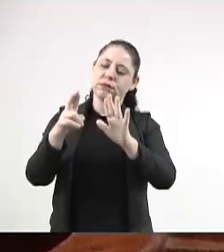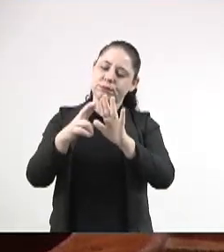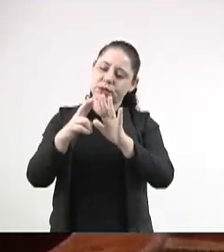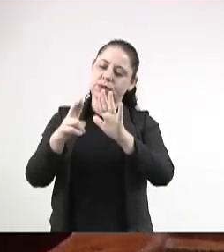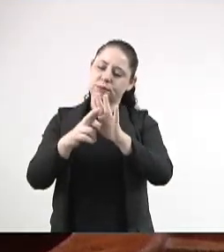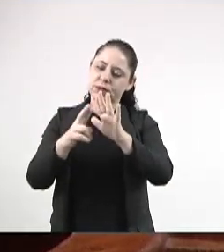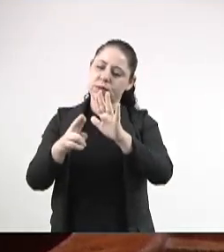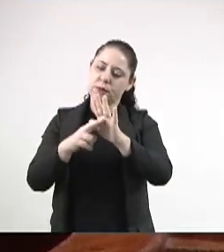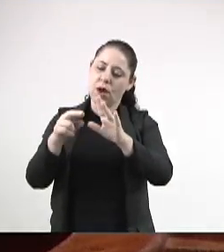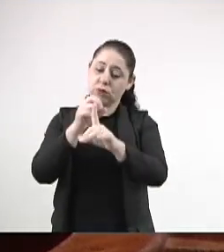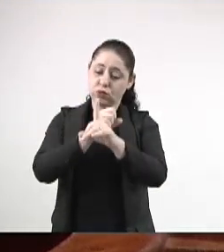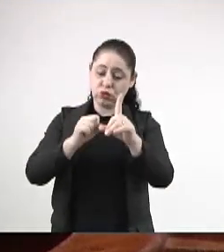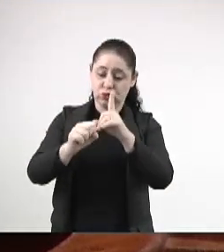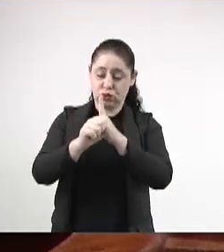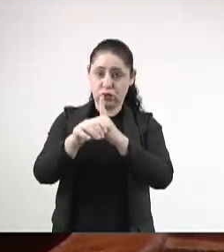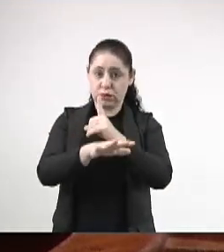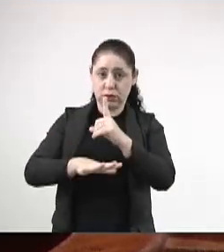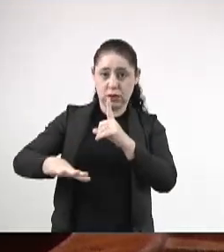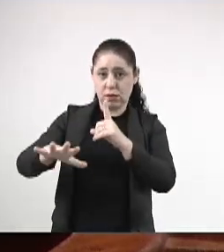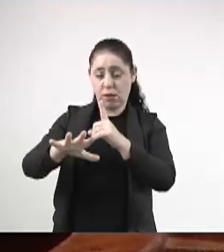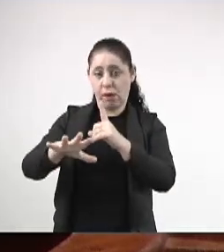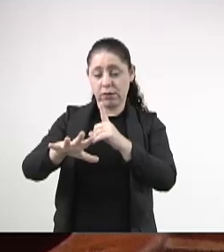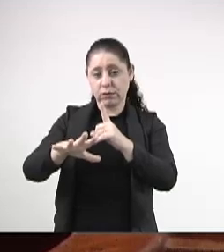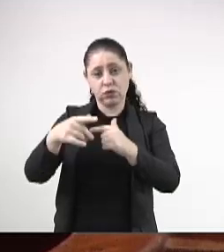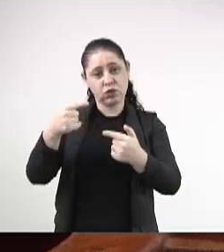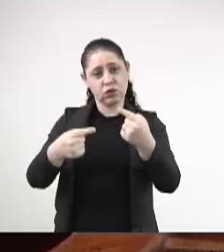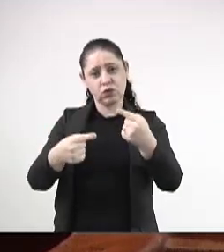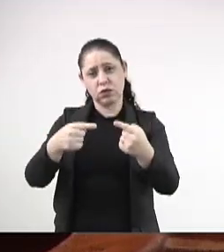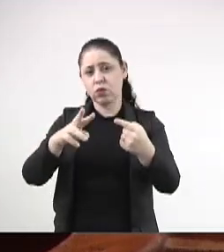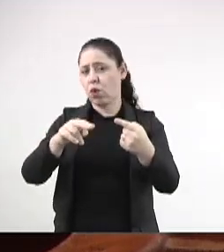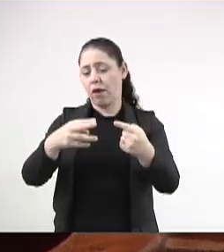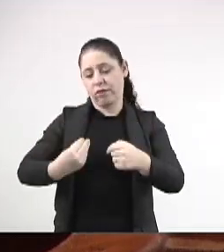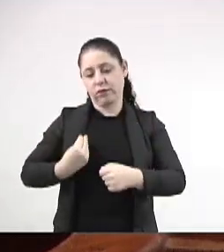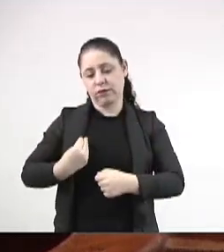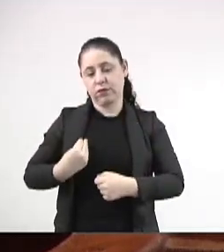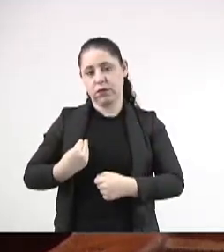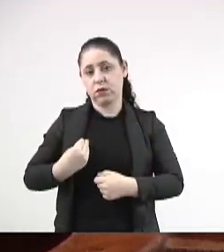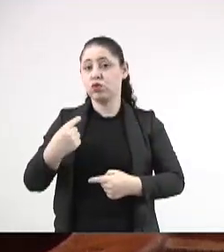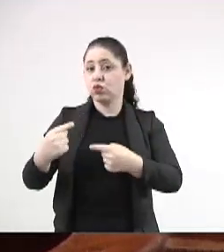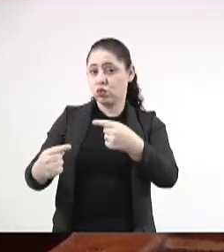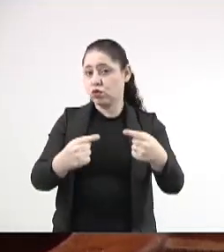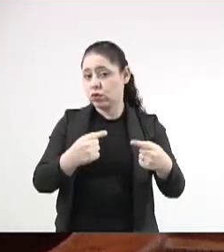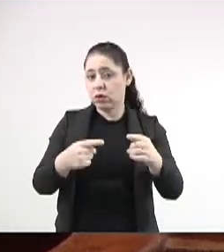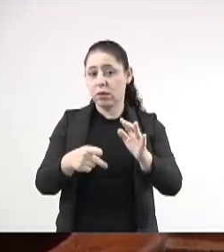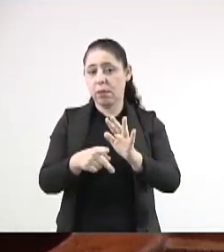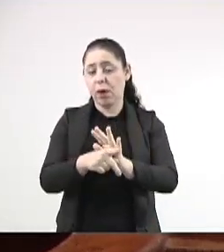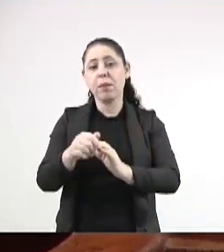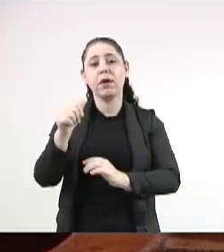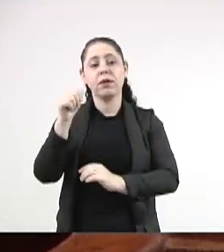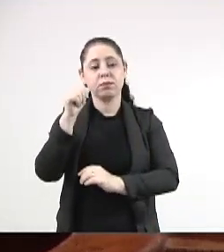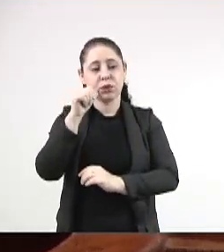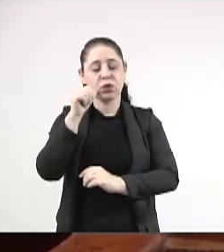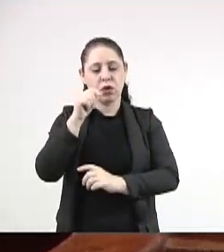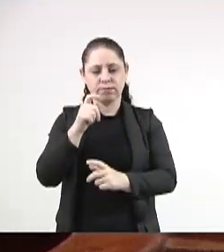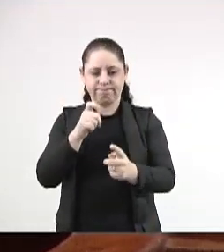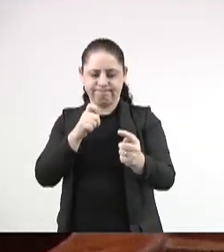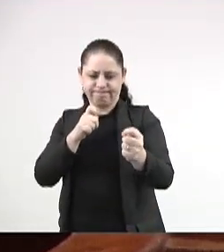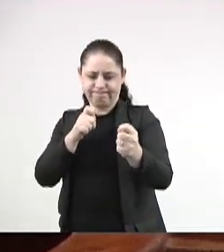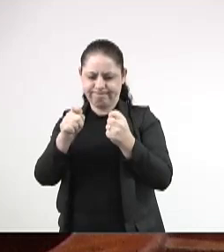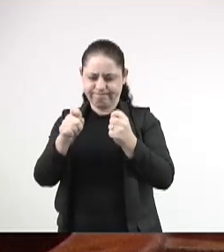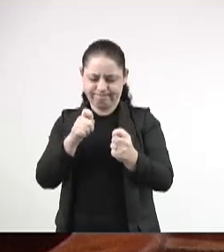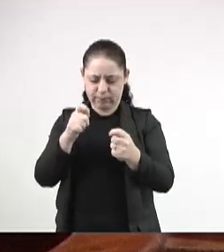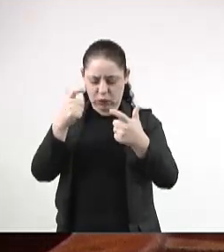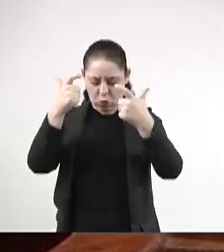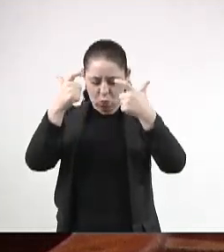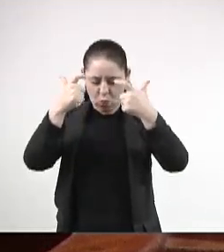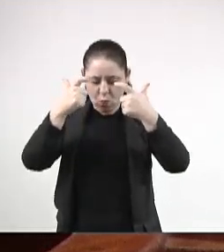para toda a sociedade. O debate nunca foi sobre a vida. O debate sempre foi sobre controle aos nossos